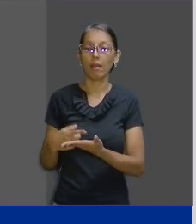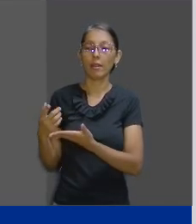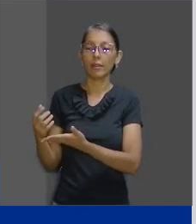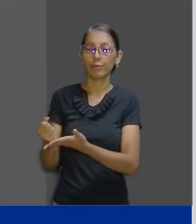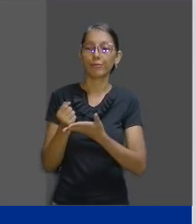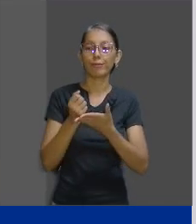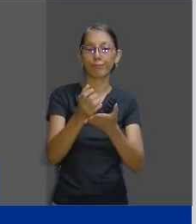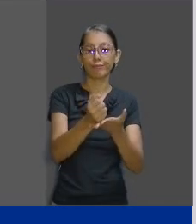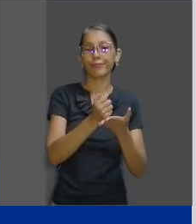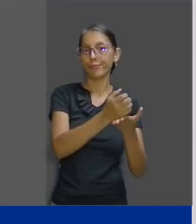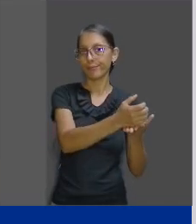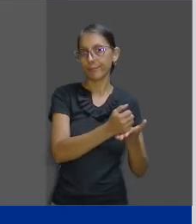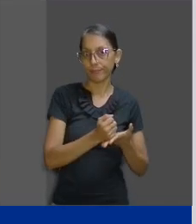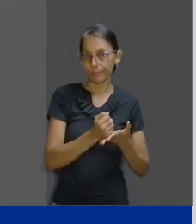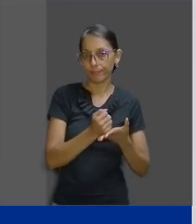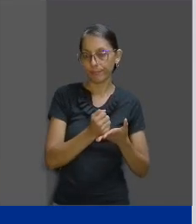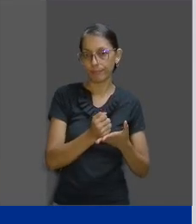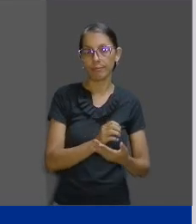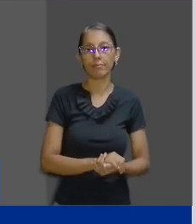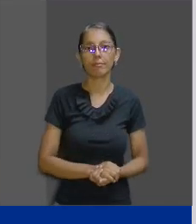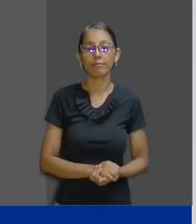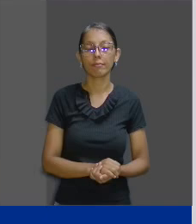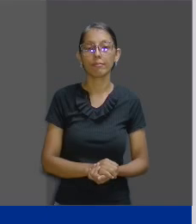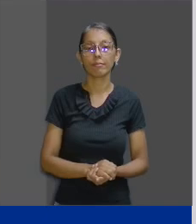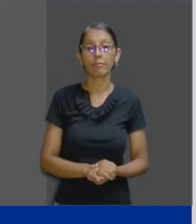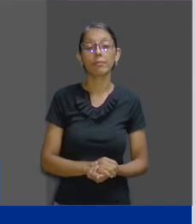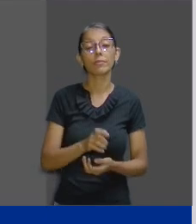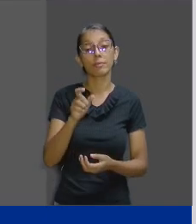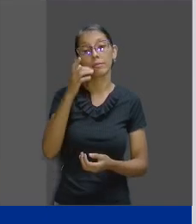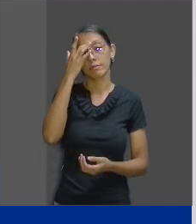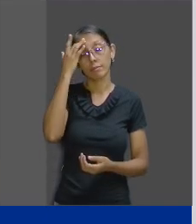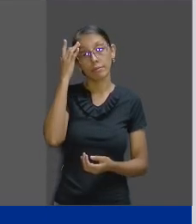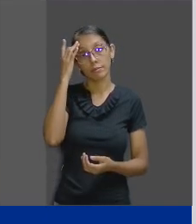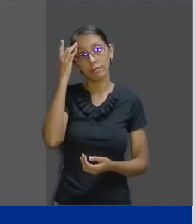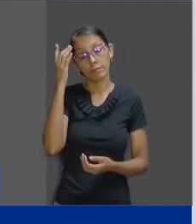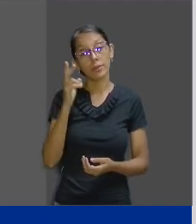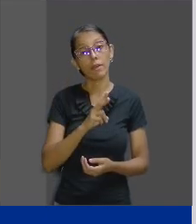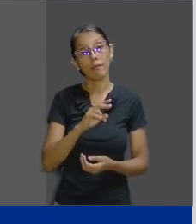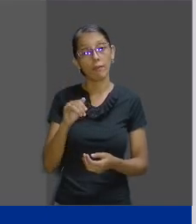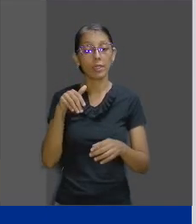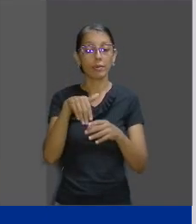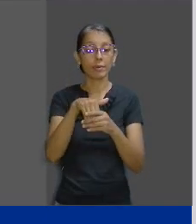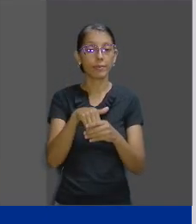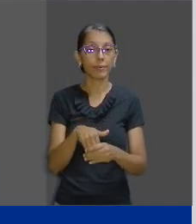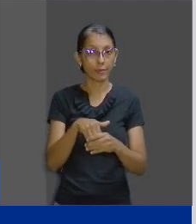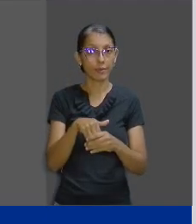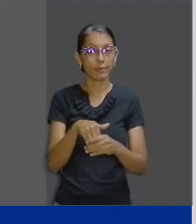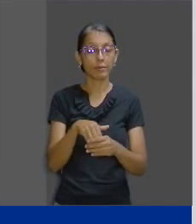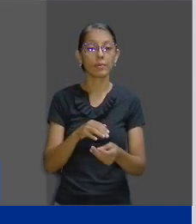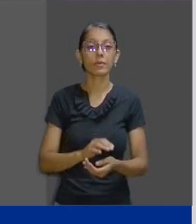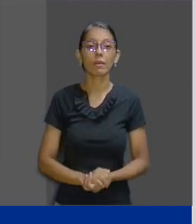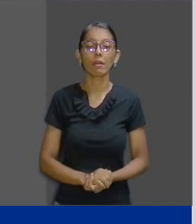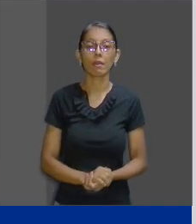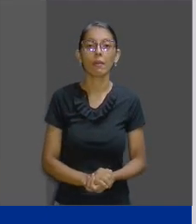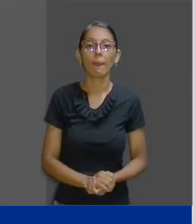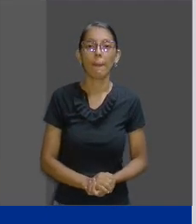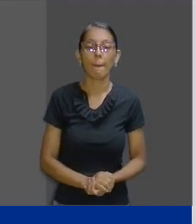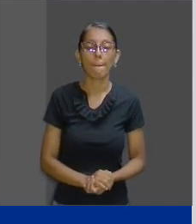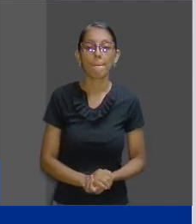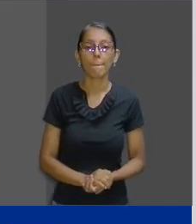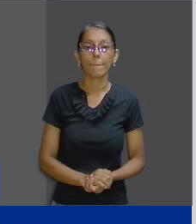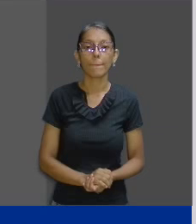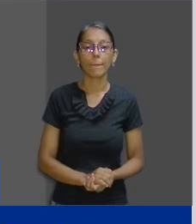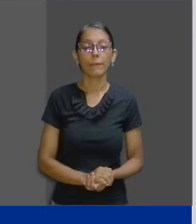criar defesa, de correligionários, mas de eleitores, que existia o fim especial de agir por causa dos diálogos que nós trouxemos